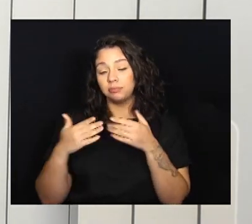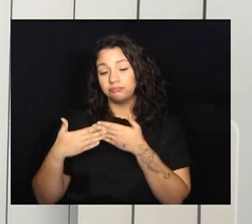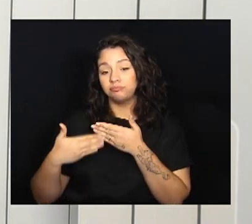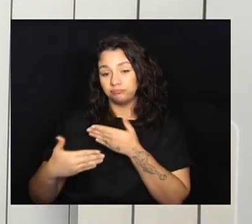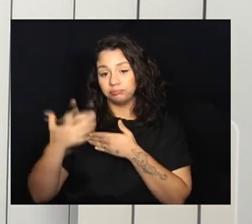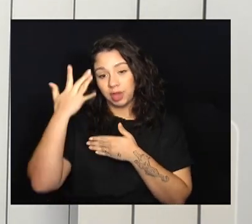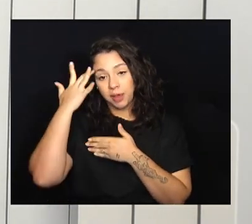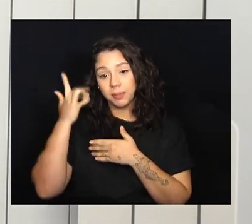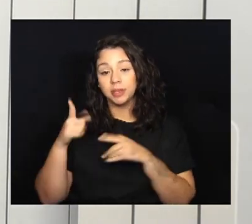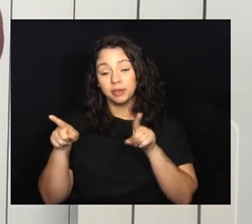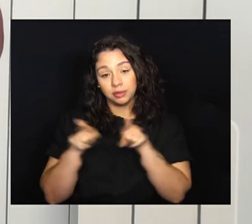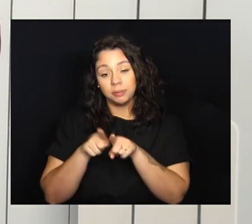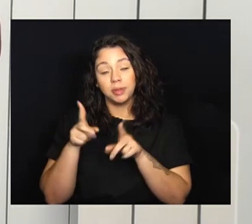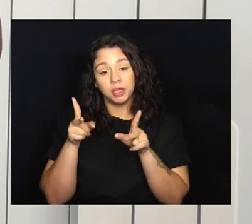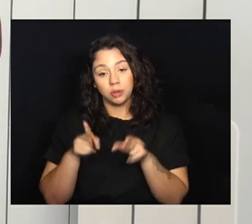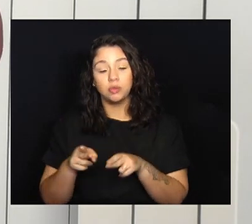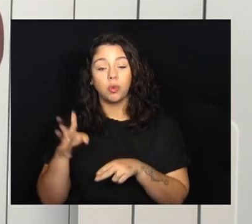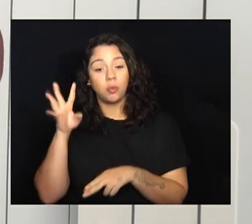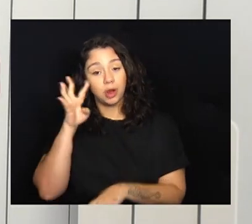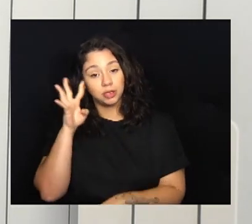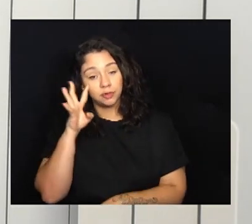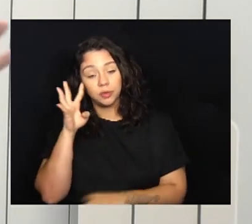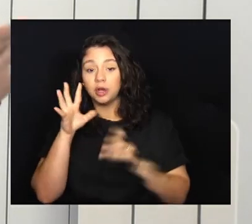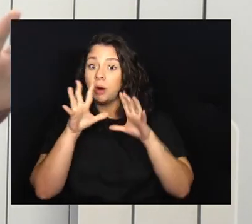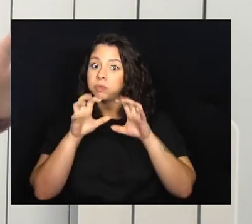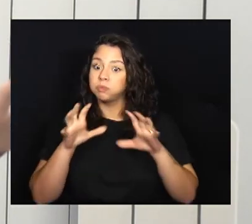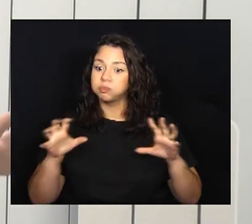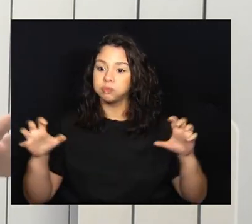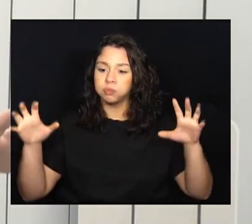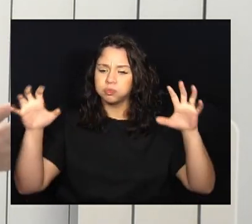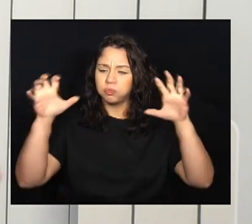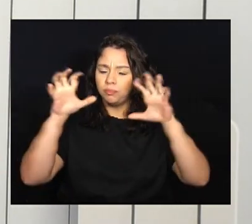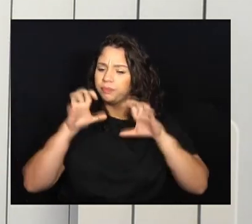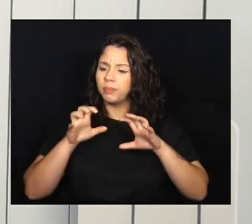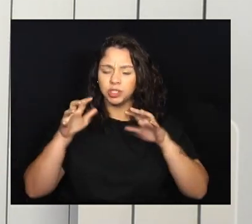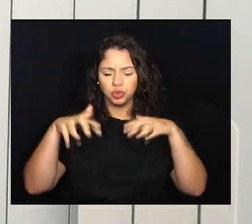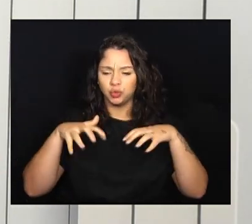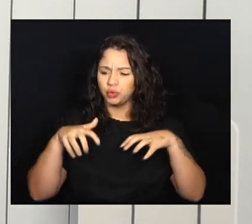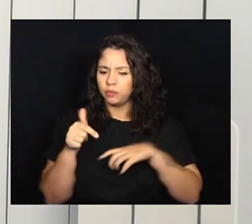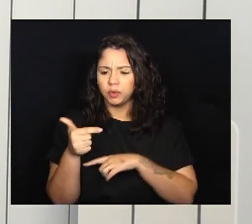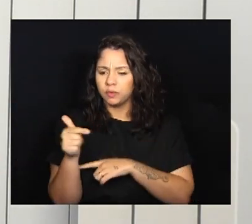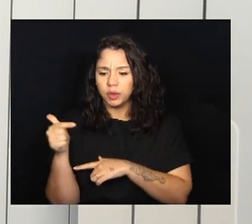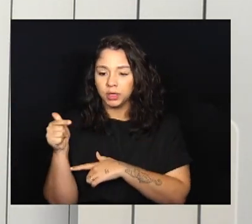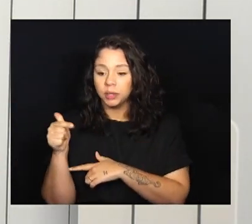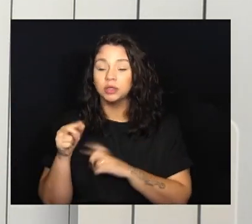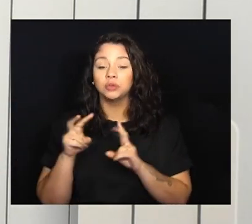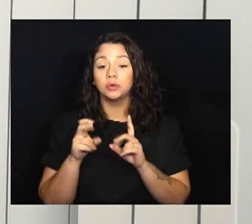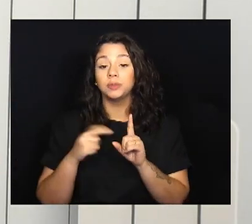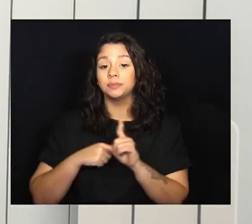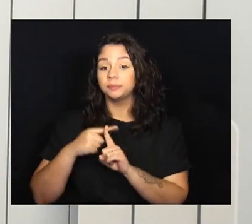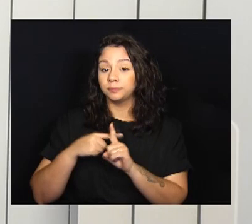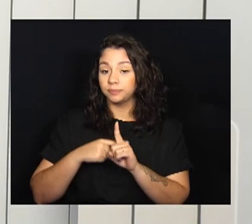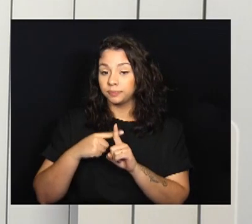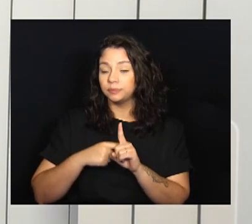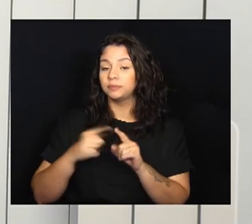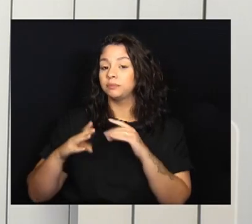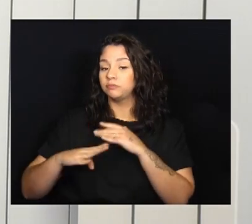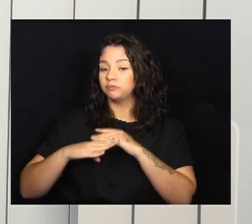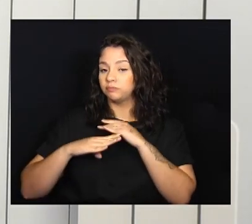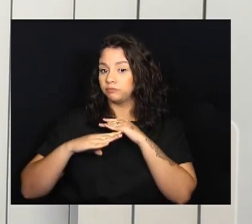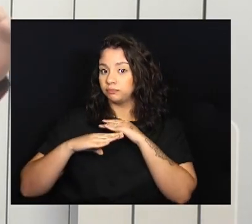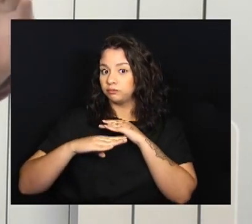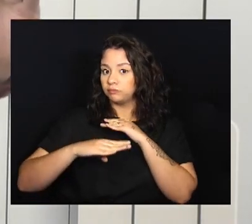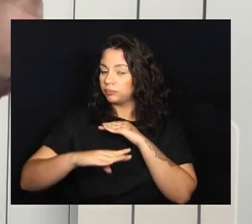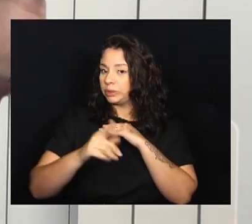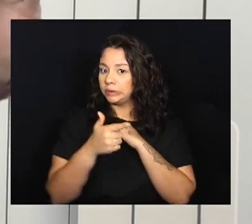amanhã, quarta-feira. Nebulosidade em alta, mas não deve chover. Sobre as temperaturas, elas seguem a menos, viu?